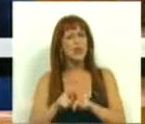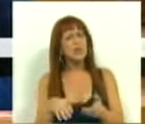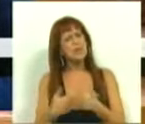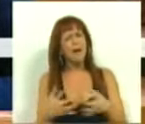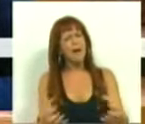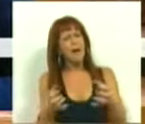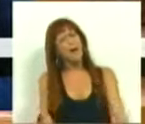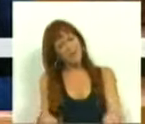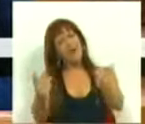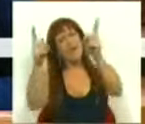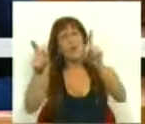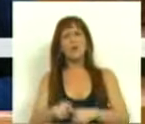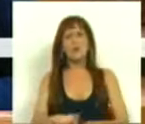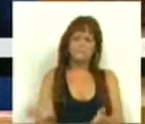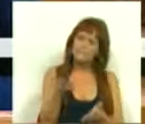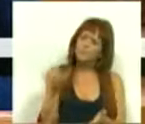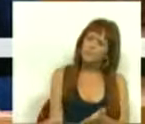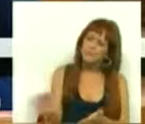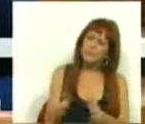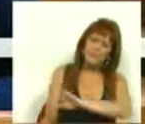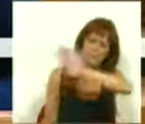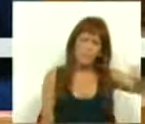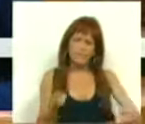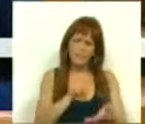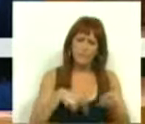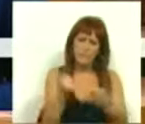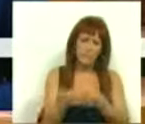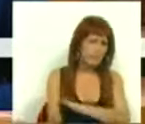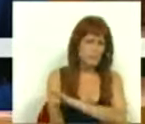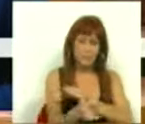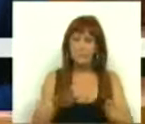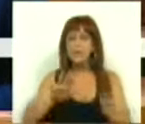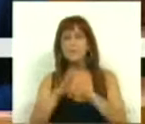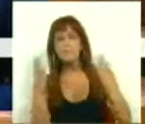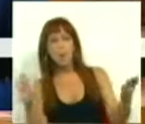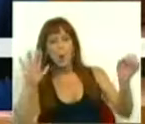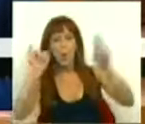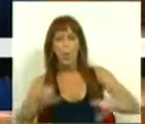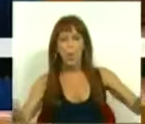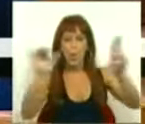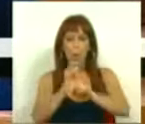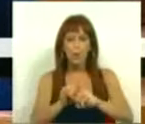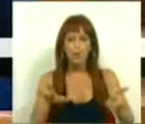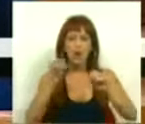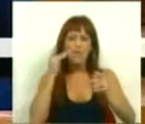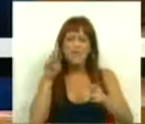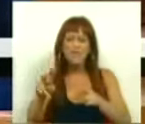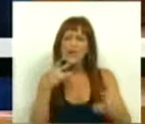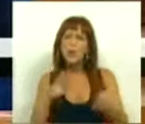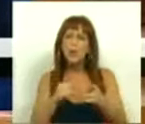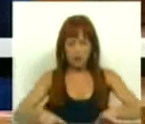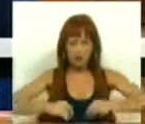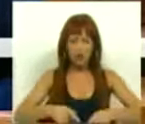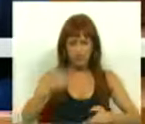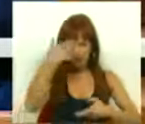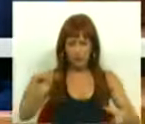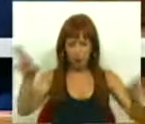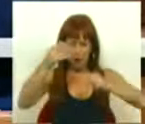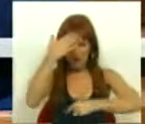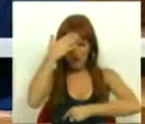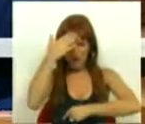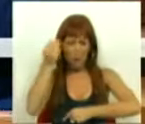de conflito. Virem a página, encerrem esse capítulo, abram outra página, consultem outro livro, assumam novas